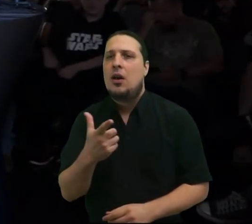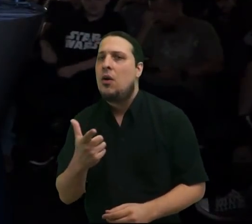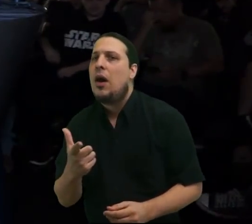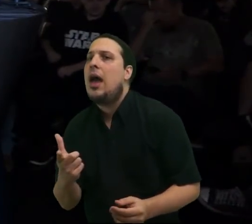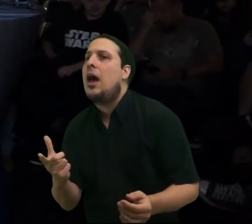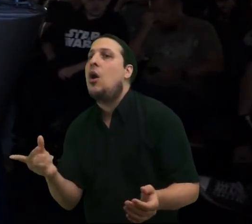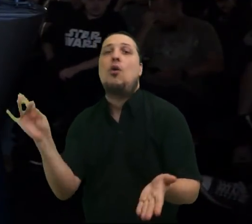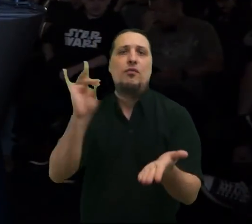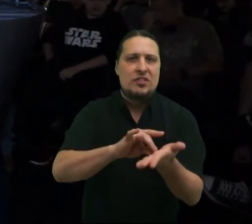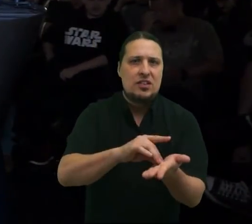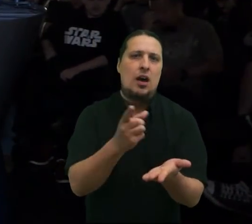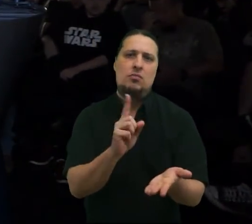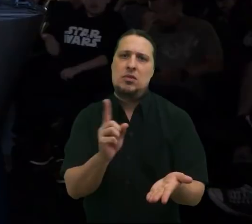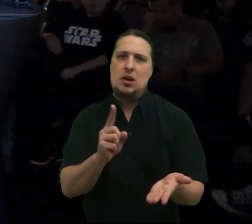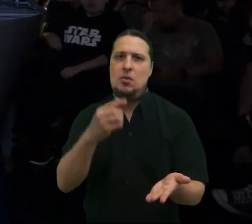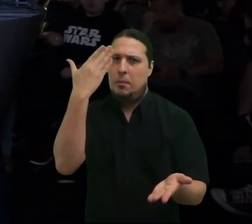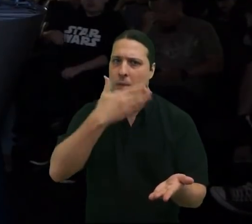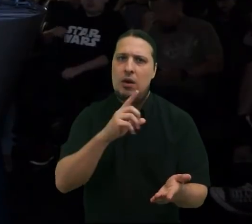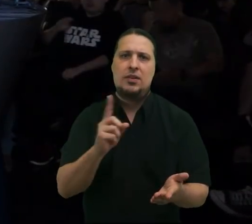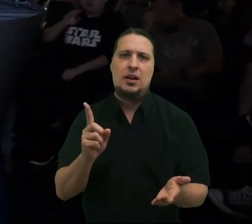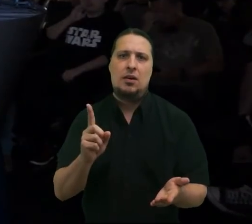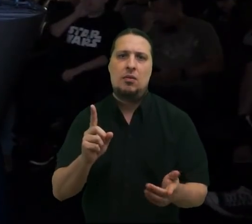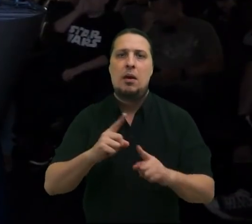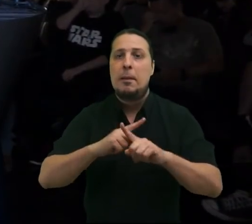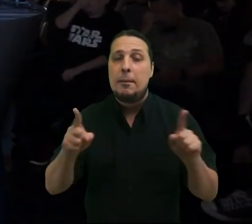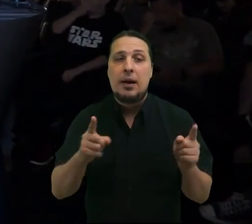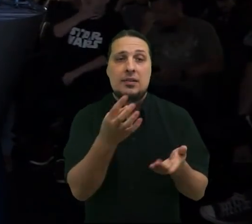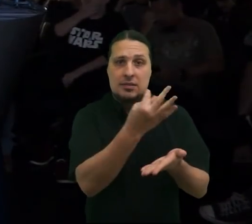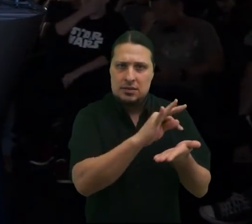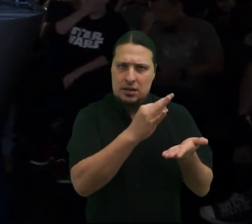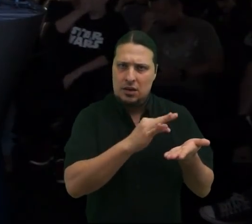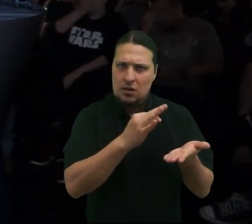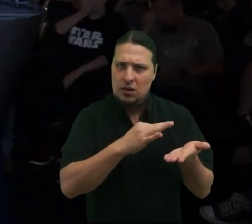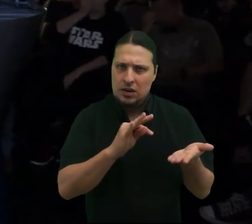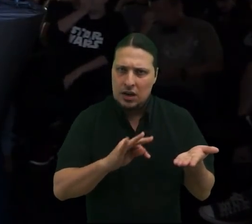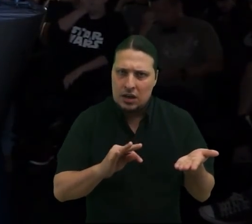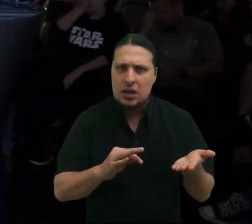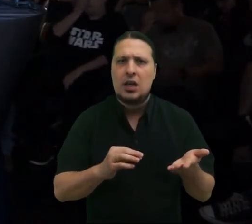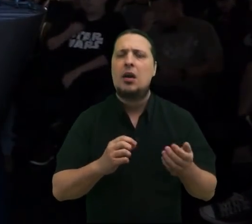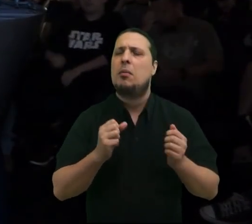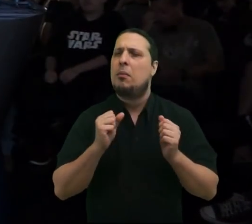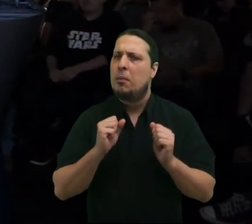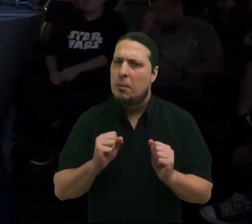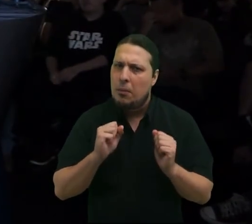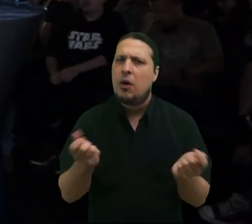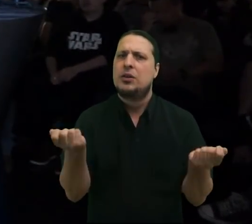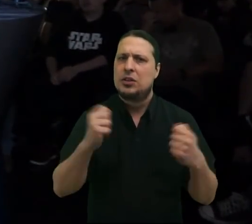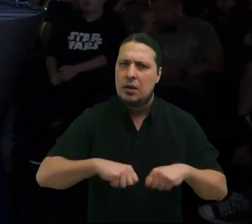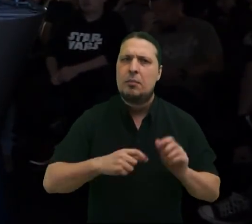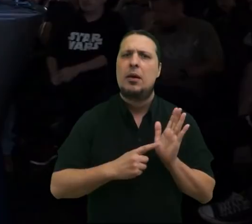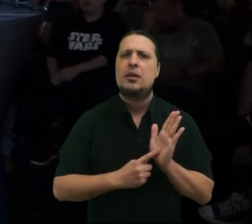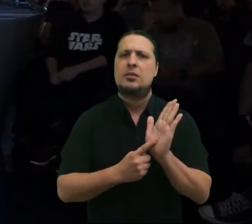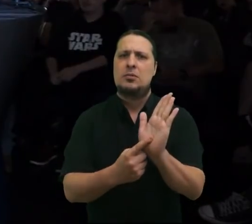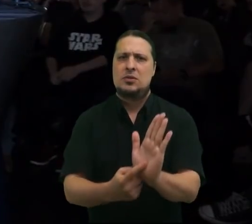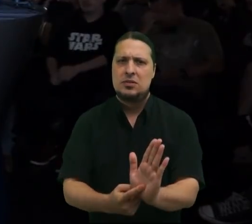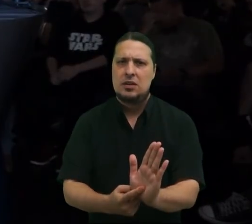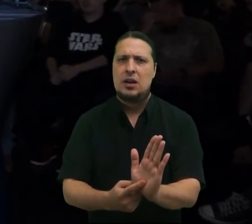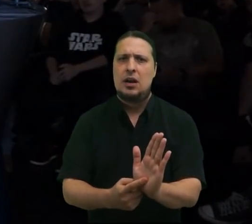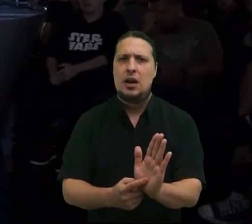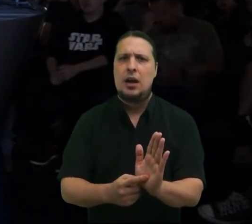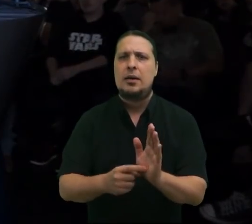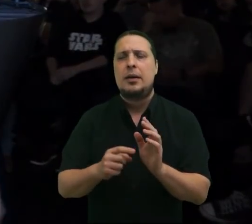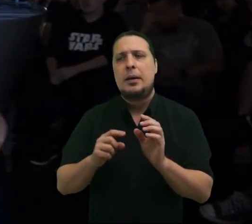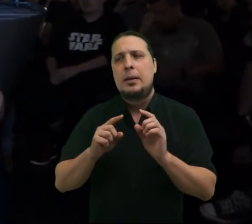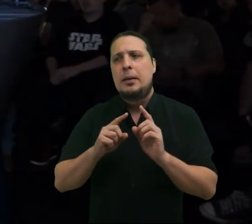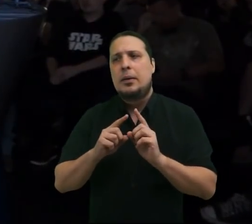possível. Tá? Então a gente precisa construir telescópios mais poderosos para conseguir ver esse tipo de coisa. Então é possível que regiões tão